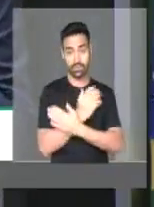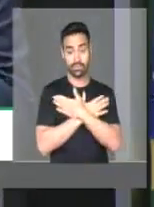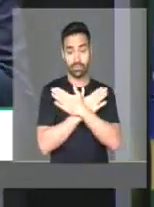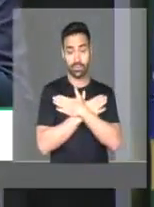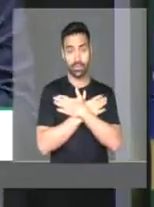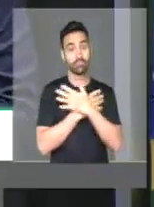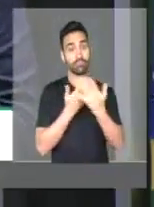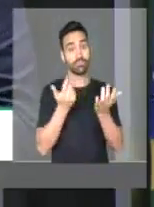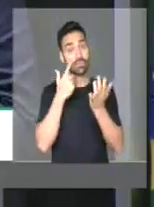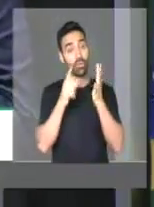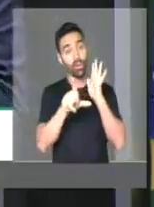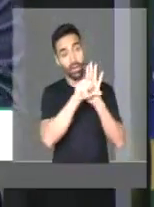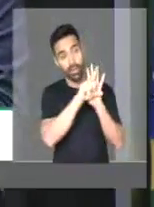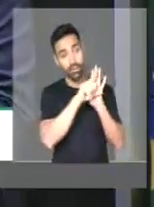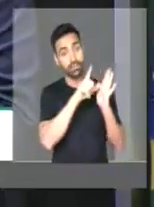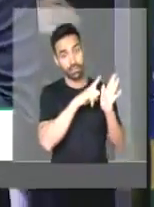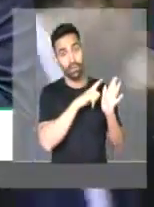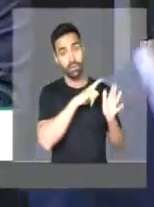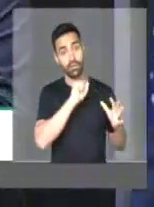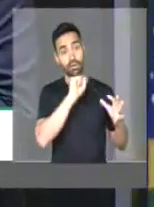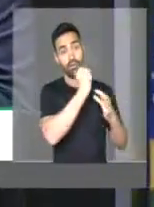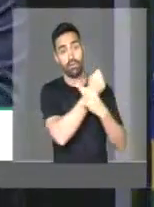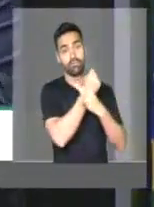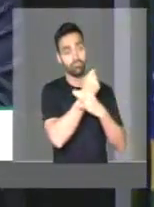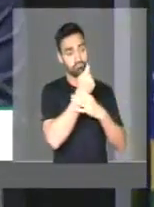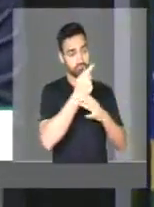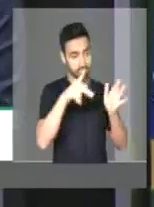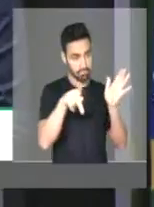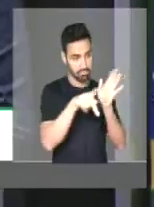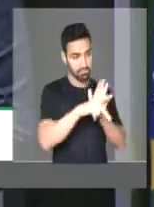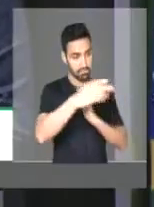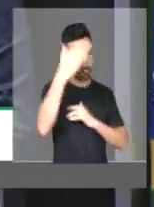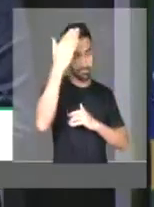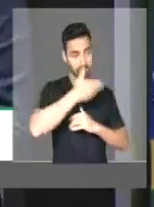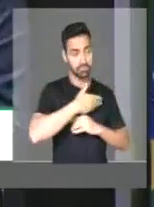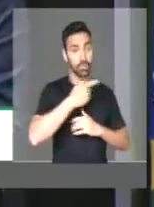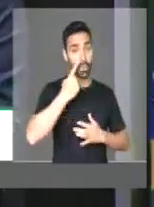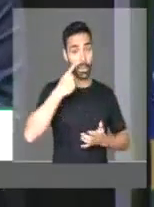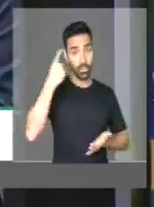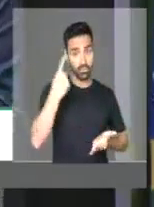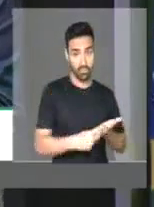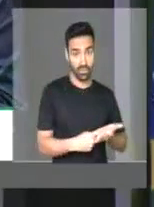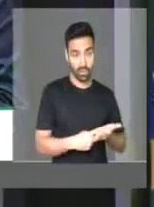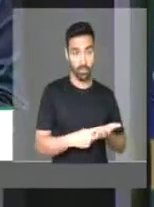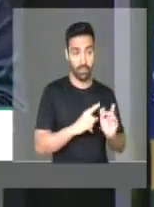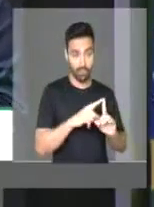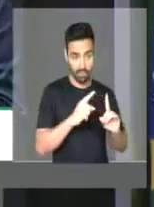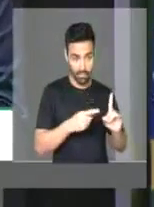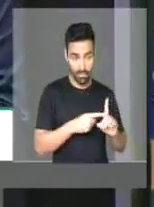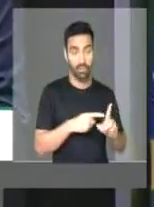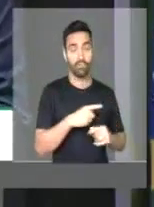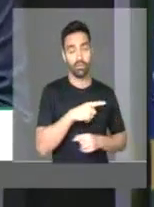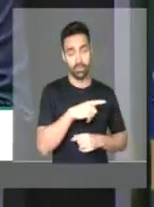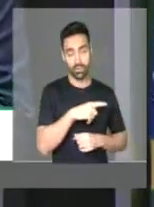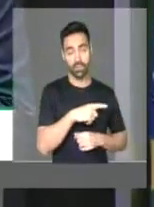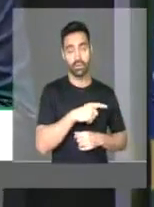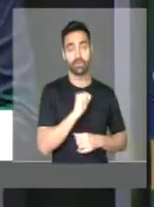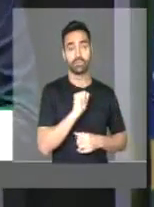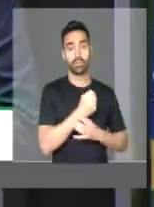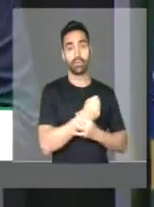atual garante à mulher, após a confirmação da sua gestação, a estabilidade provisória do